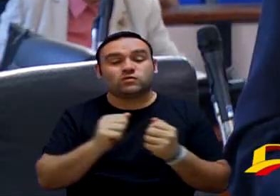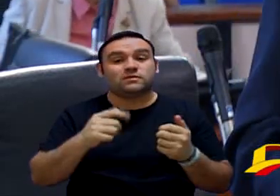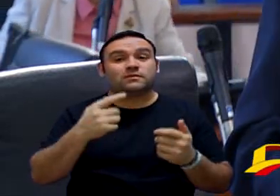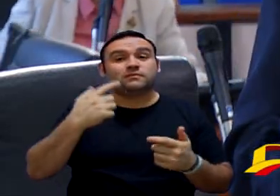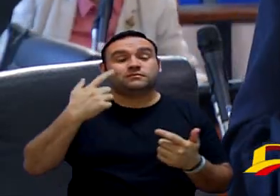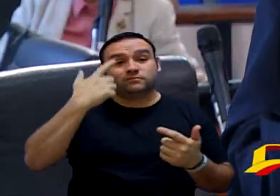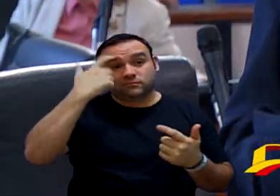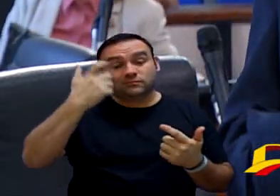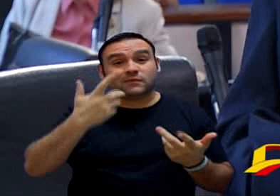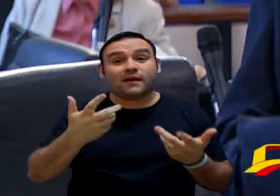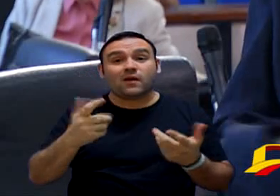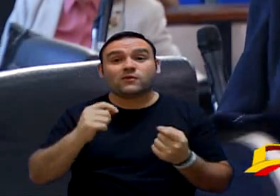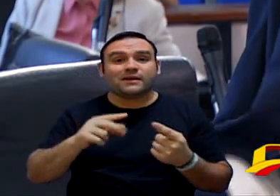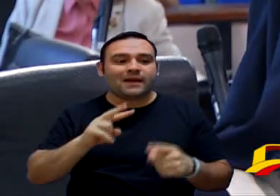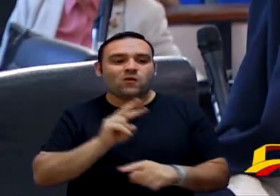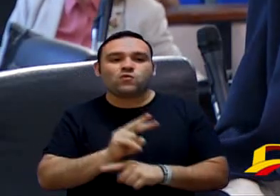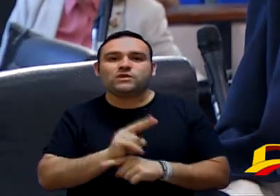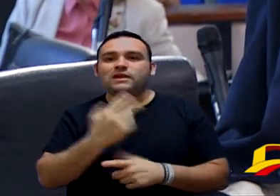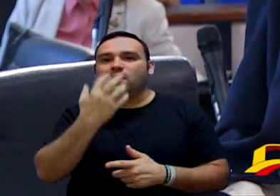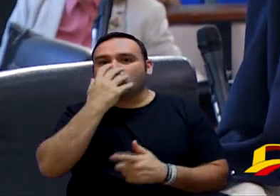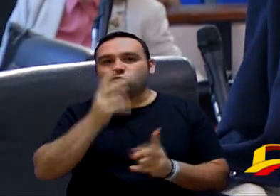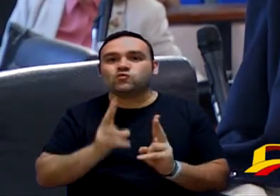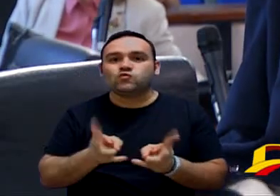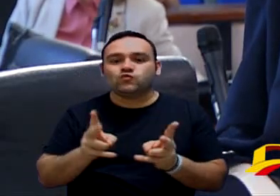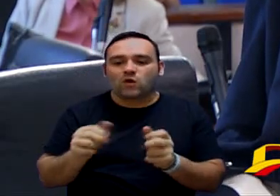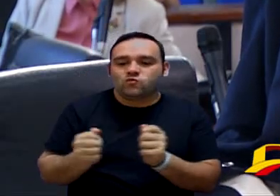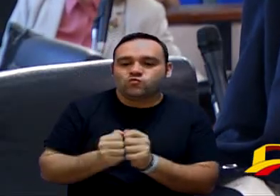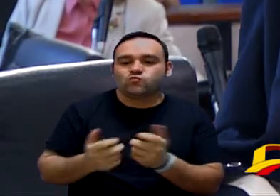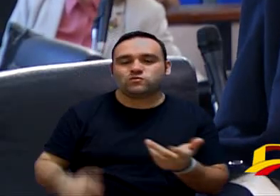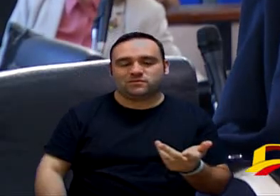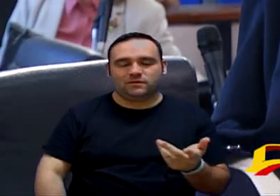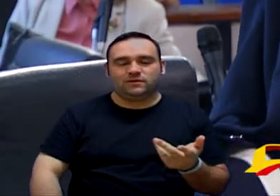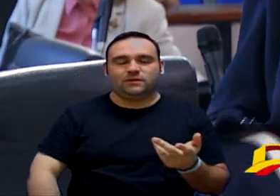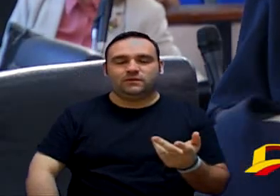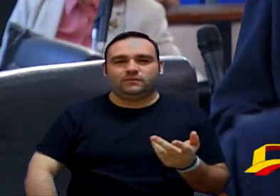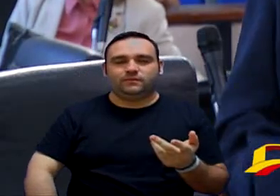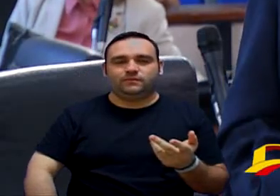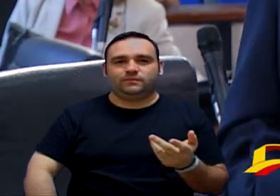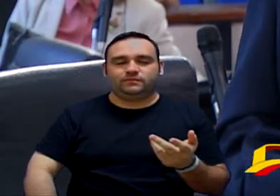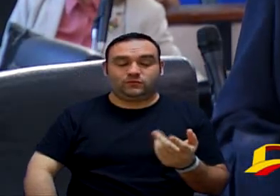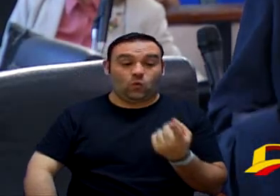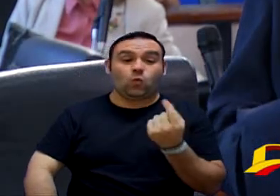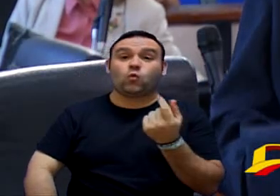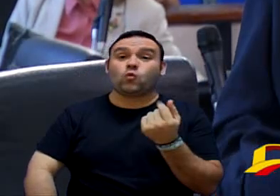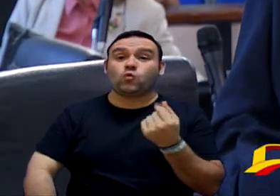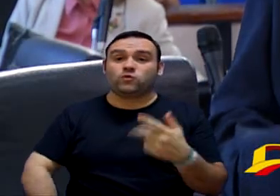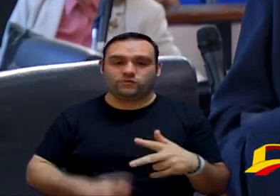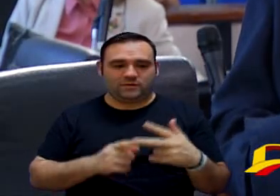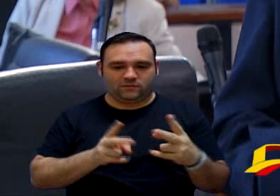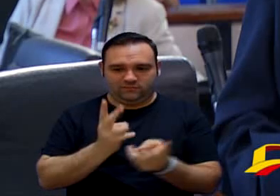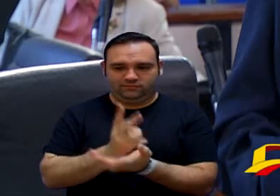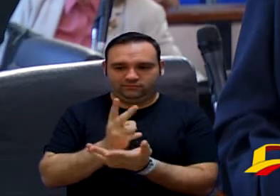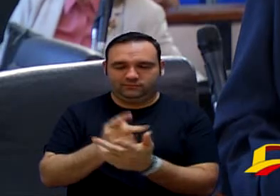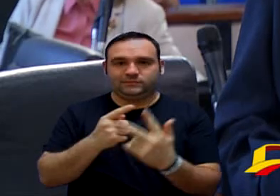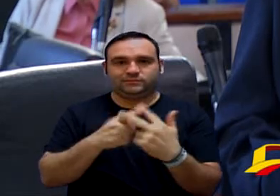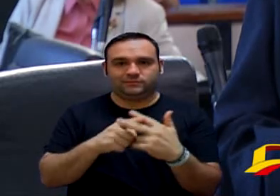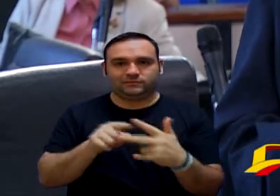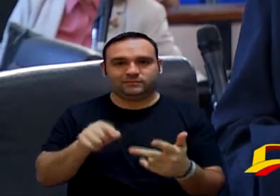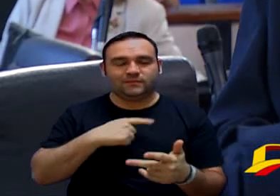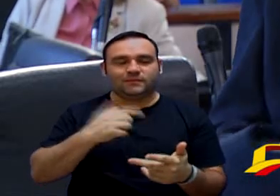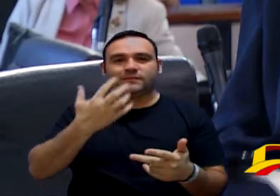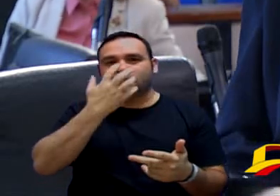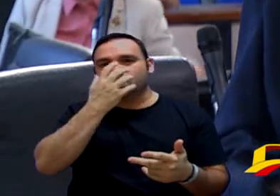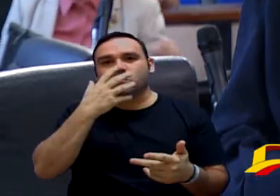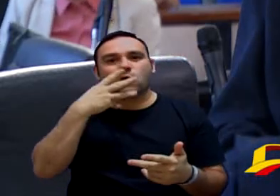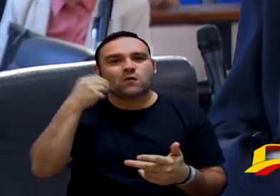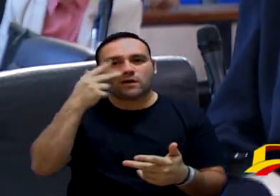ideia é que ele vai querer cuidado animal não é o custo da manutenção de um animal é